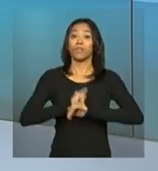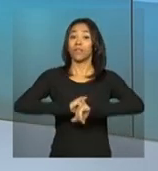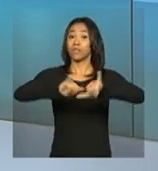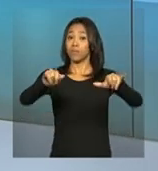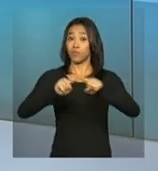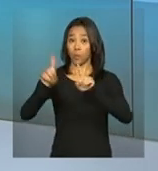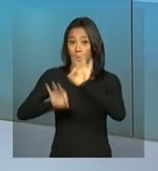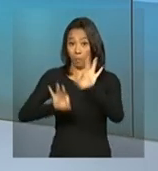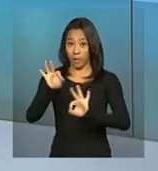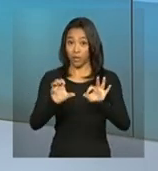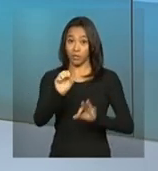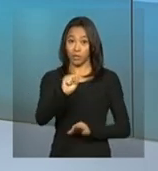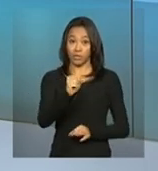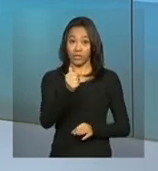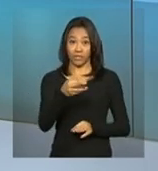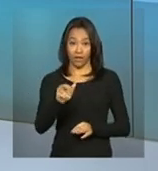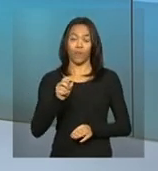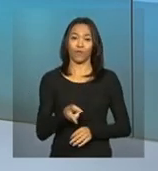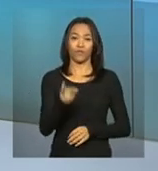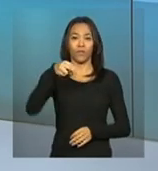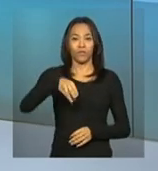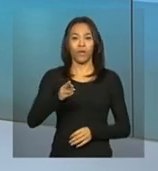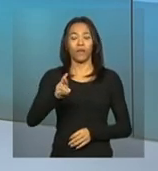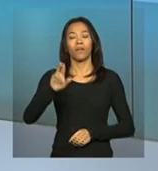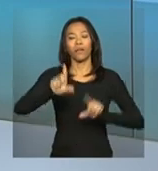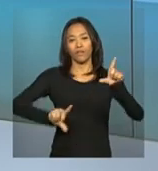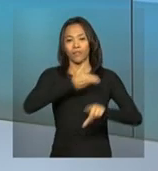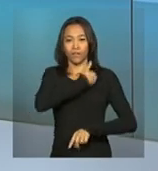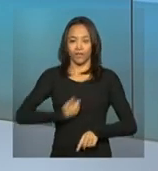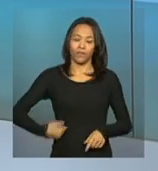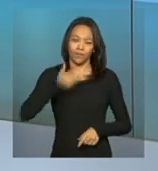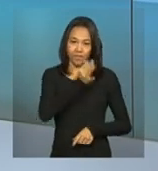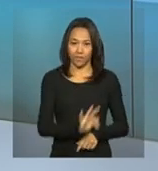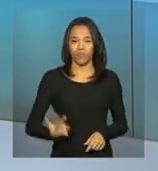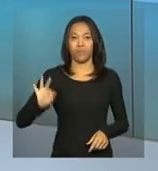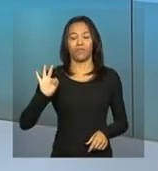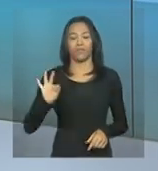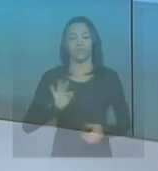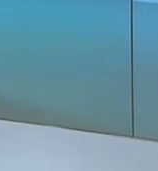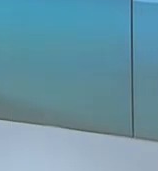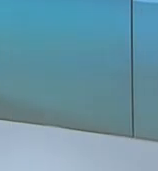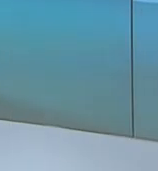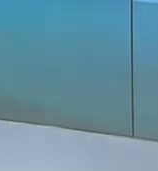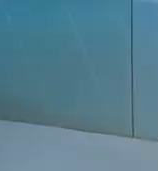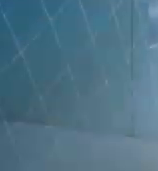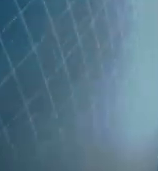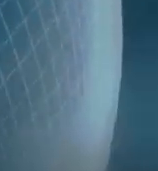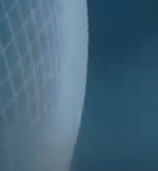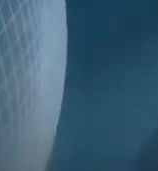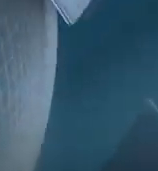Safra da Agricultura Familiar. Continue com a gente aqui na NBR, a TV do Governo Federal.